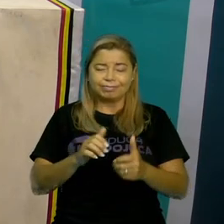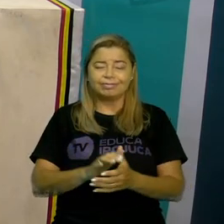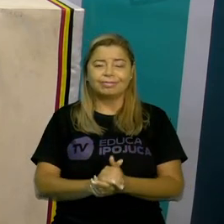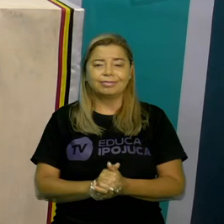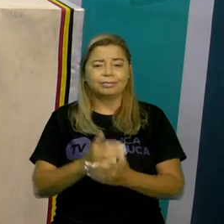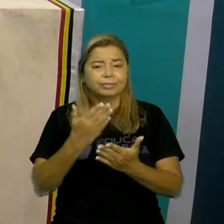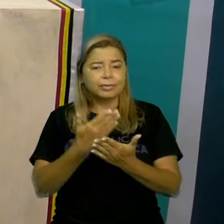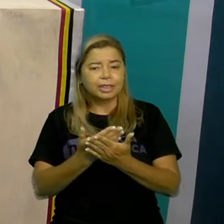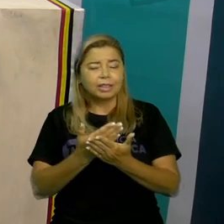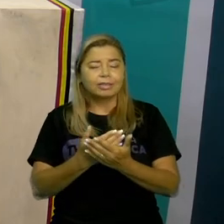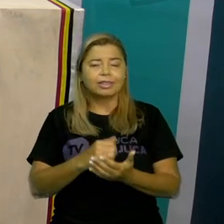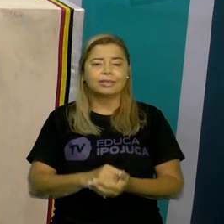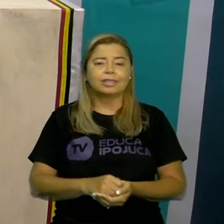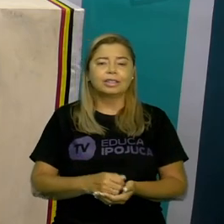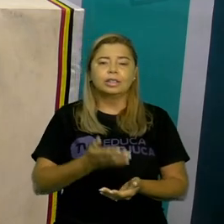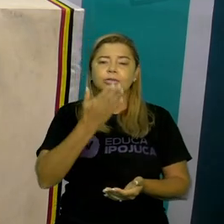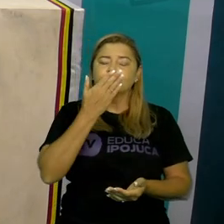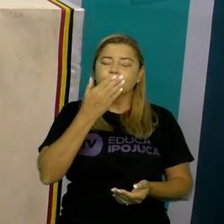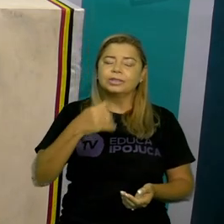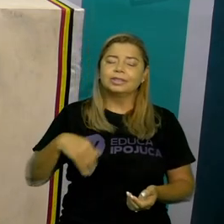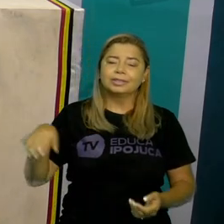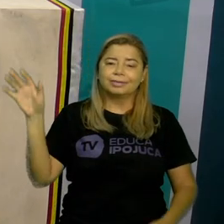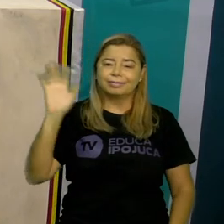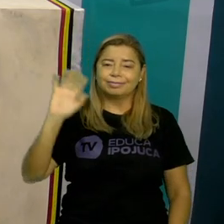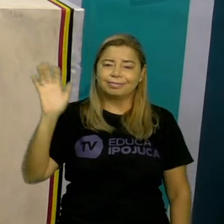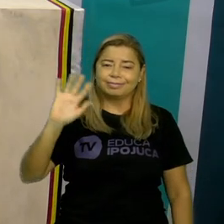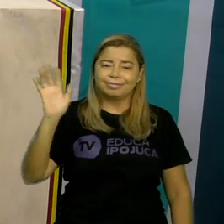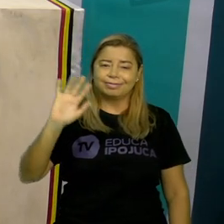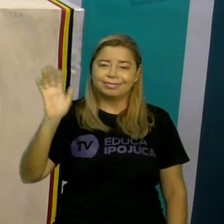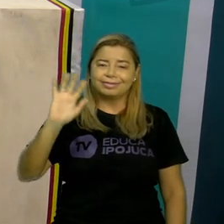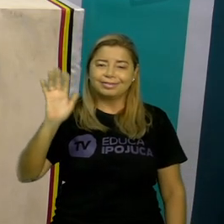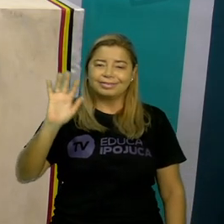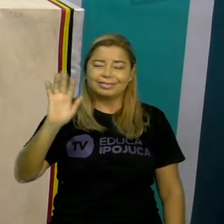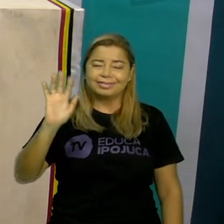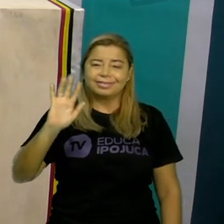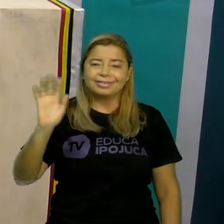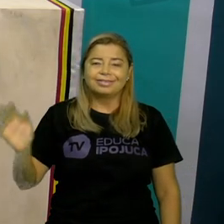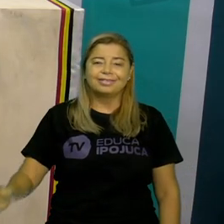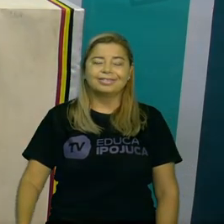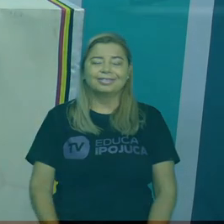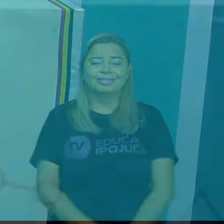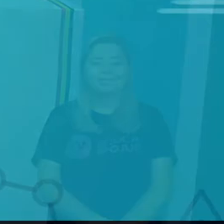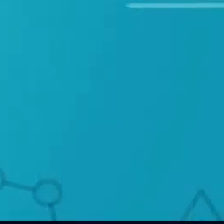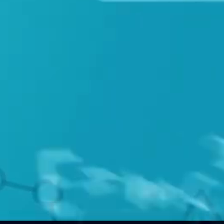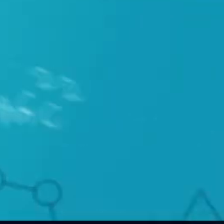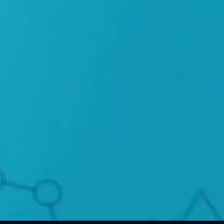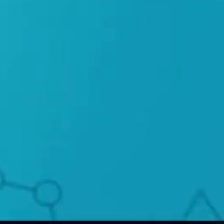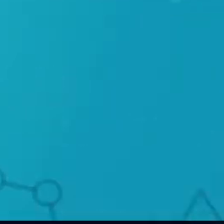aulinha, tá certo? Beijos da tia Carla e até a próxima aula!